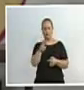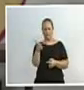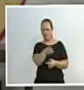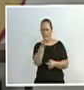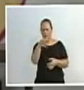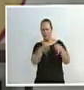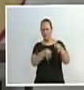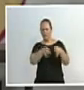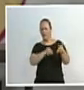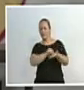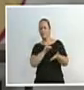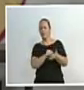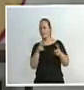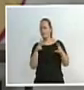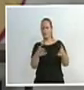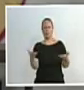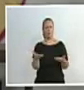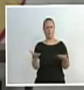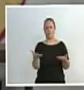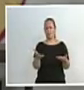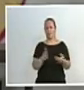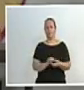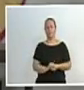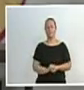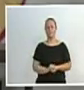nós estamos vivenciando.